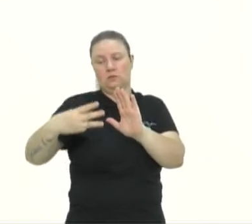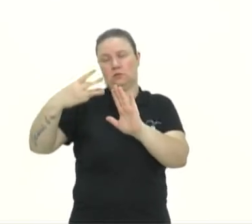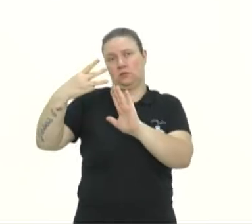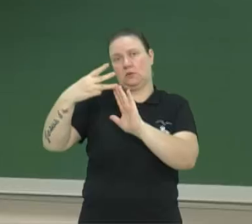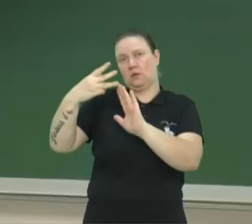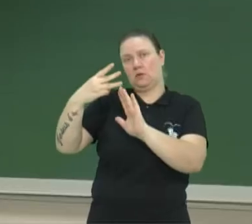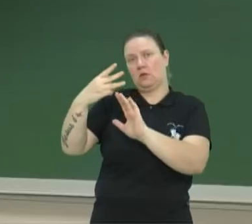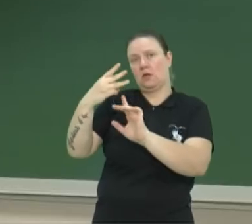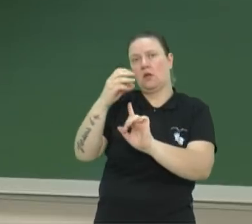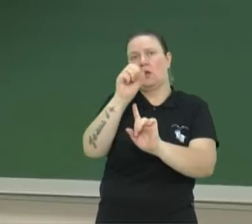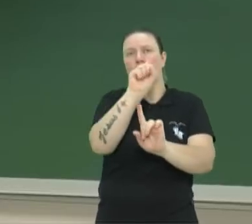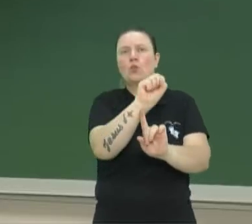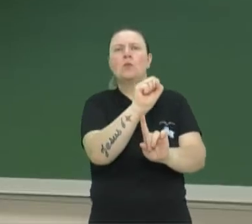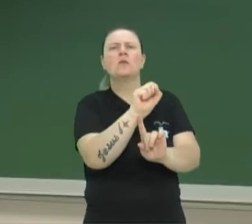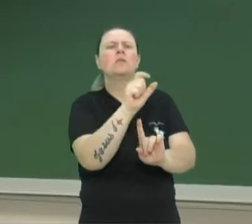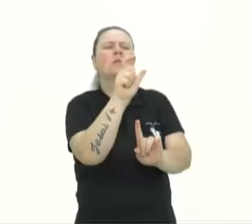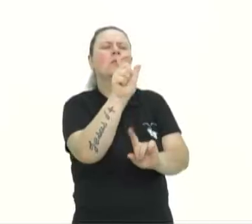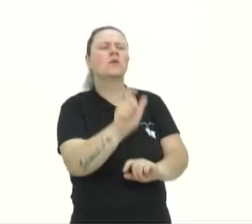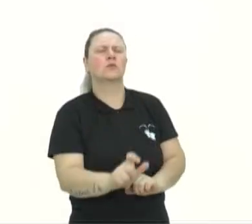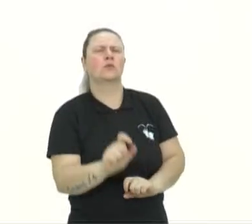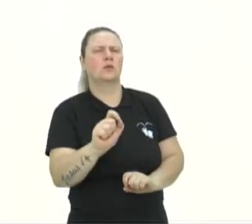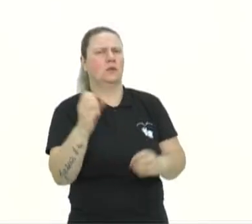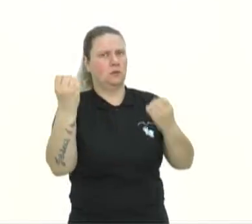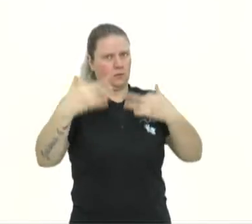será? Explique, já voltamos.